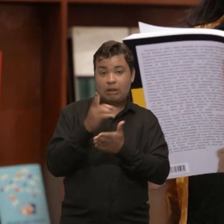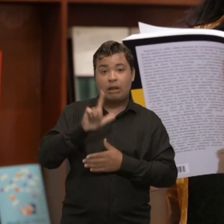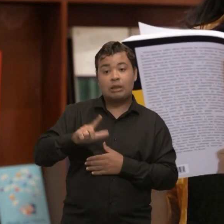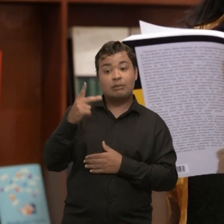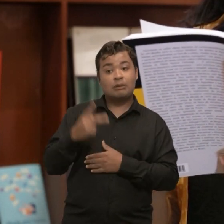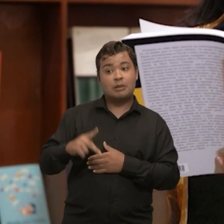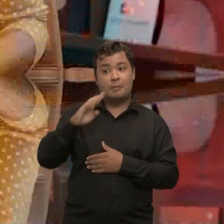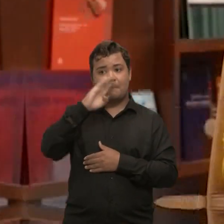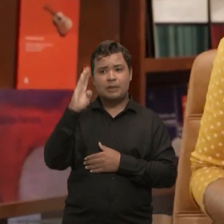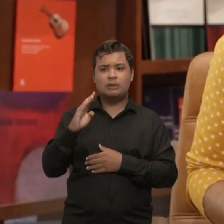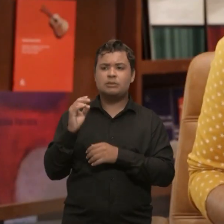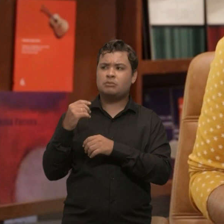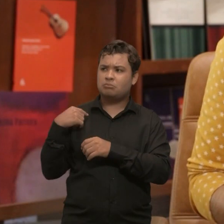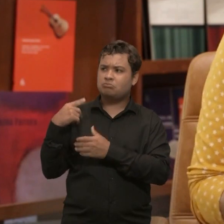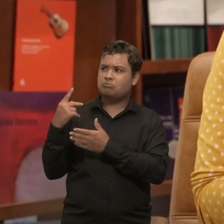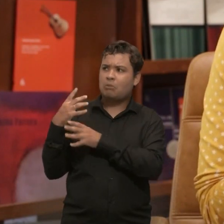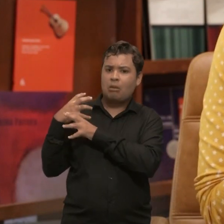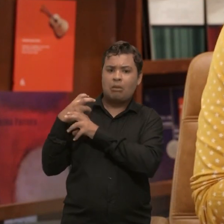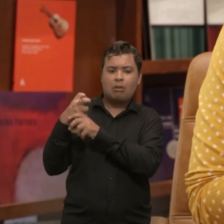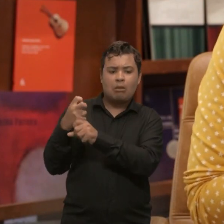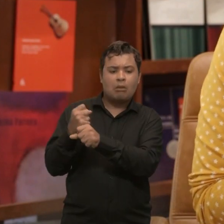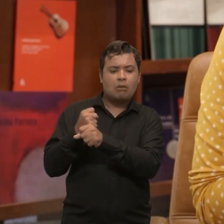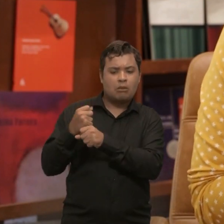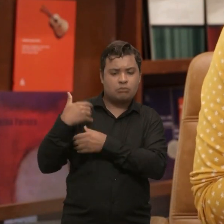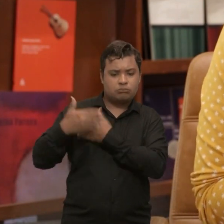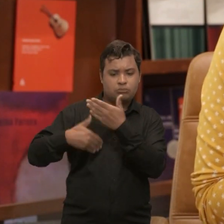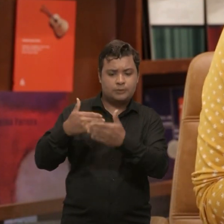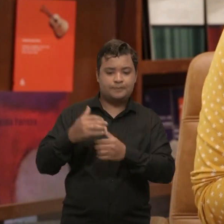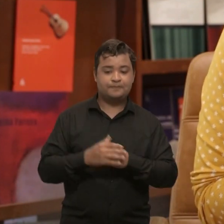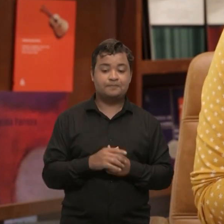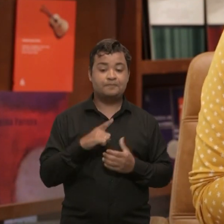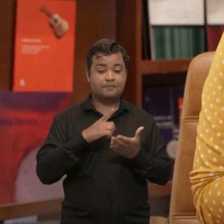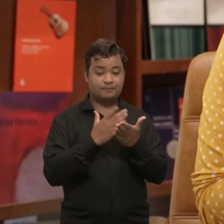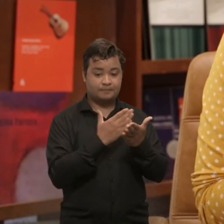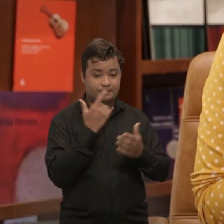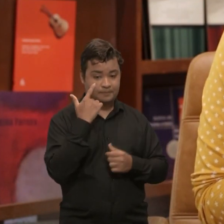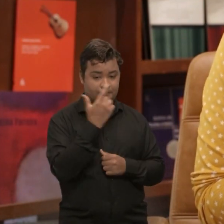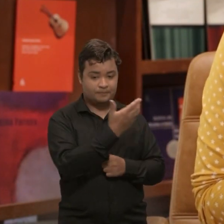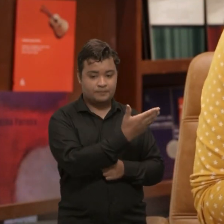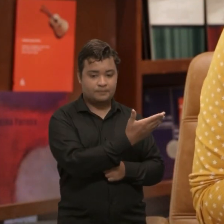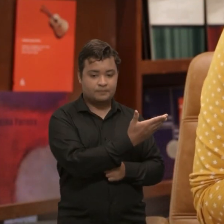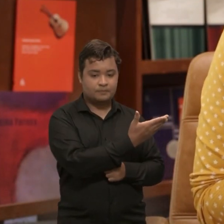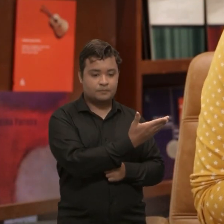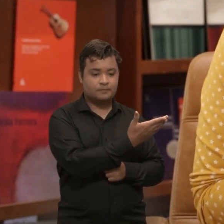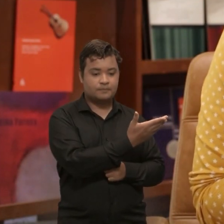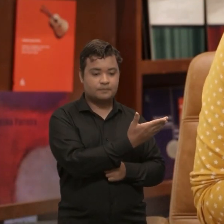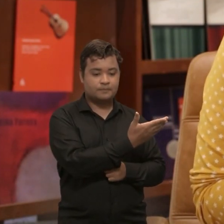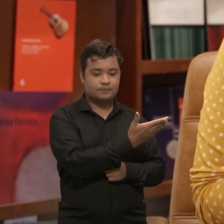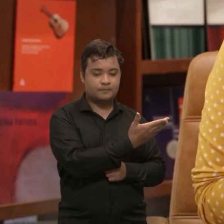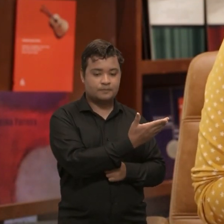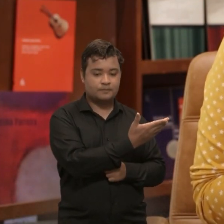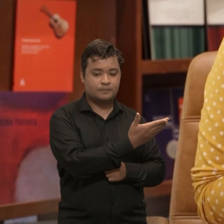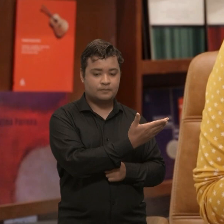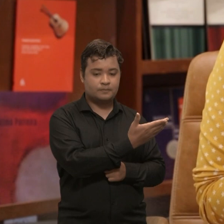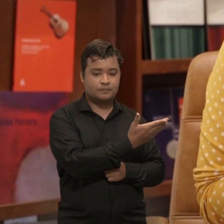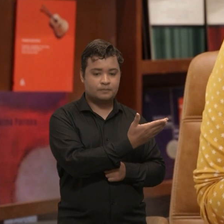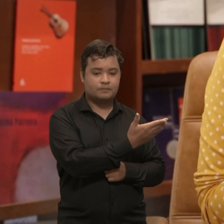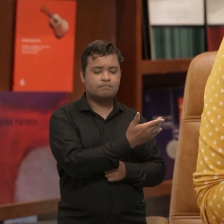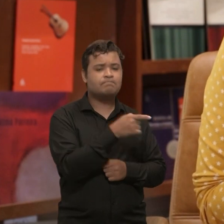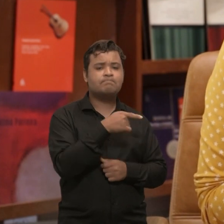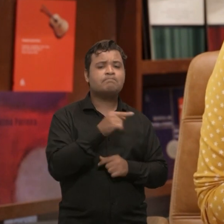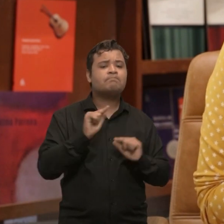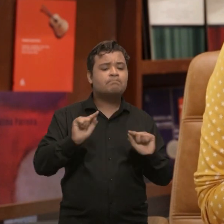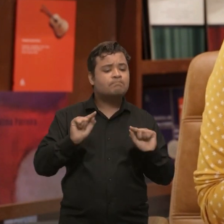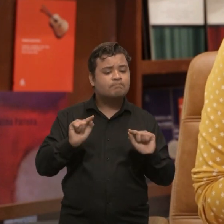últimas décadas. Já a obra Tensões e Desestabilizações na Formação de Professores de Inglês aborda